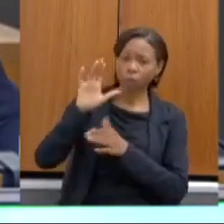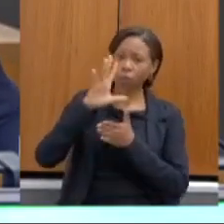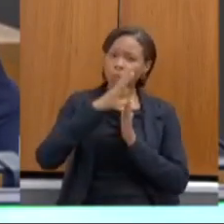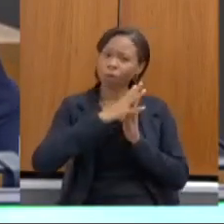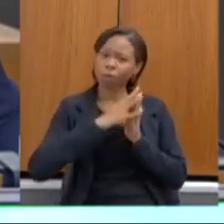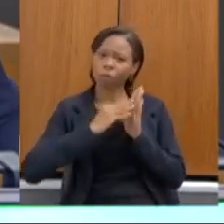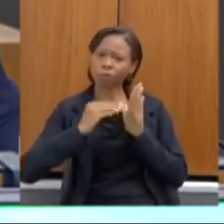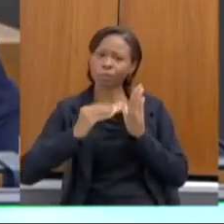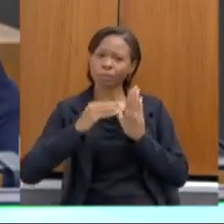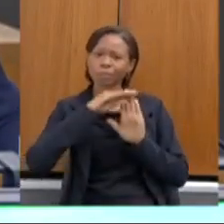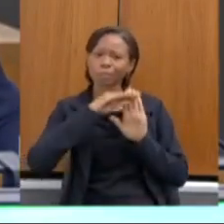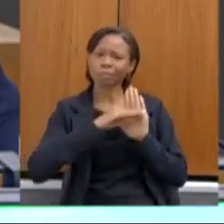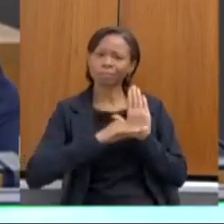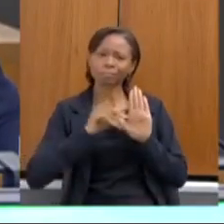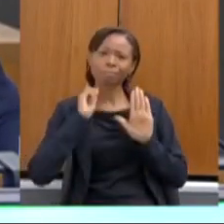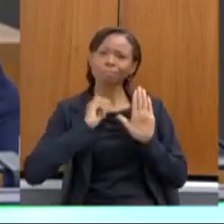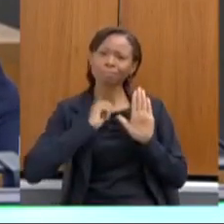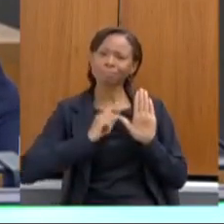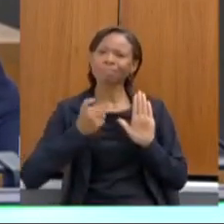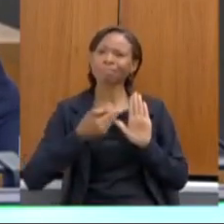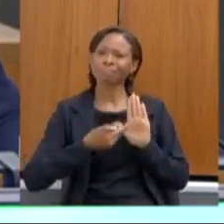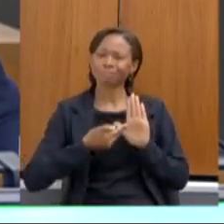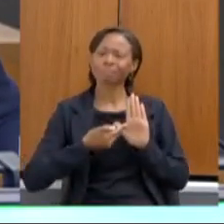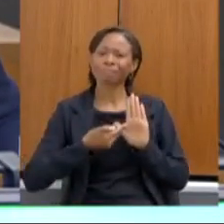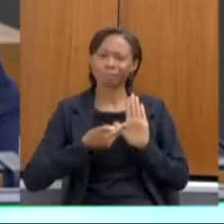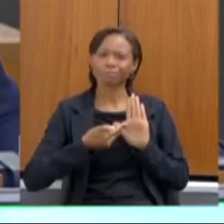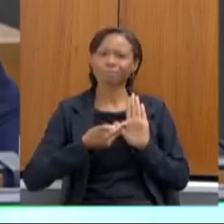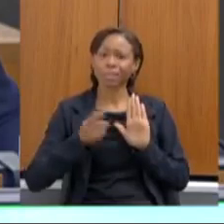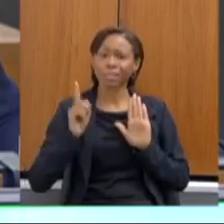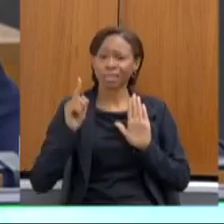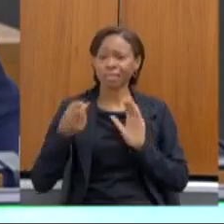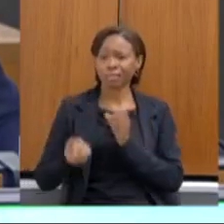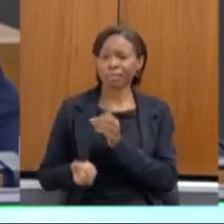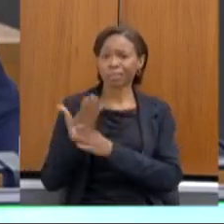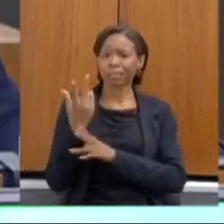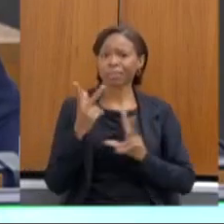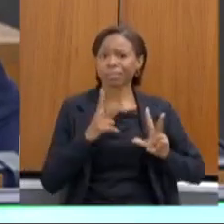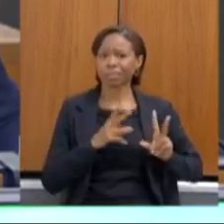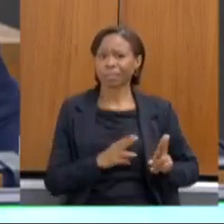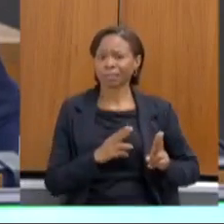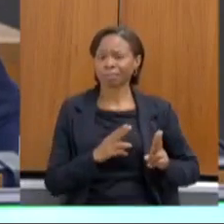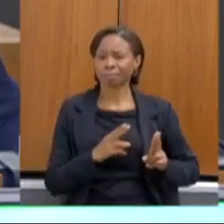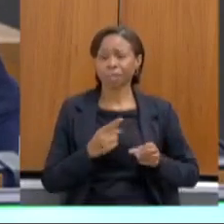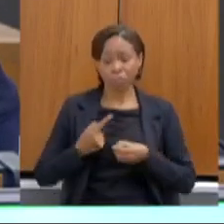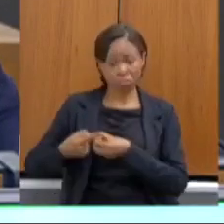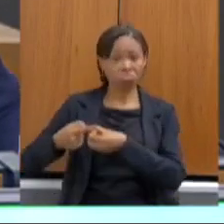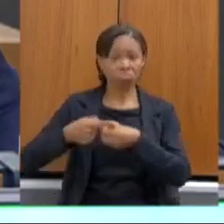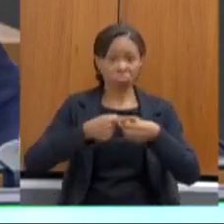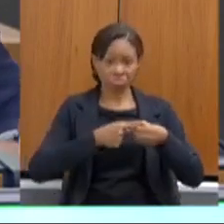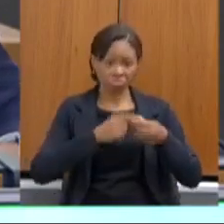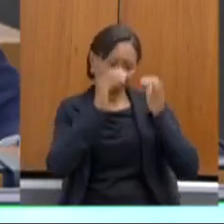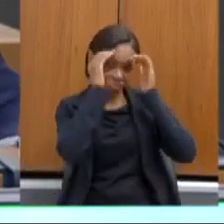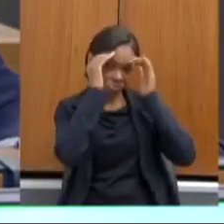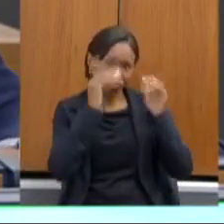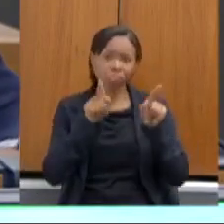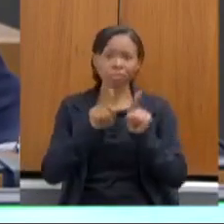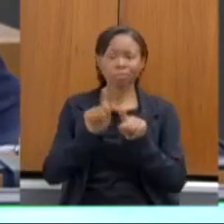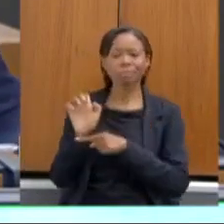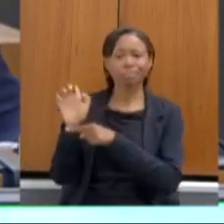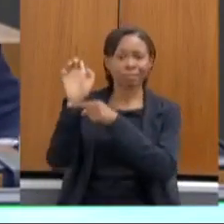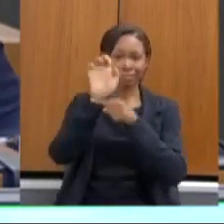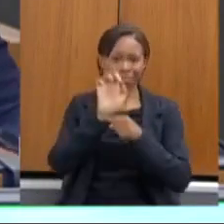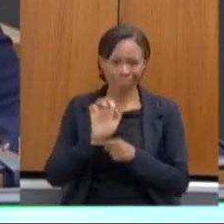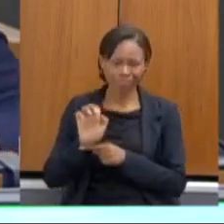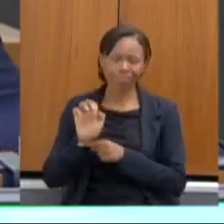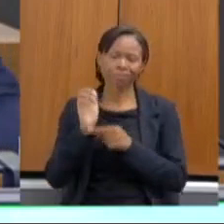para criarem as suas a gente até brinca né além dos Municípios estados aderiram ao menos paciente